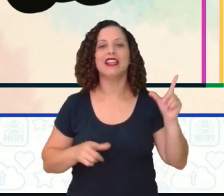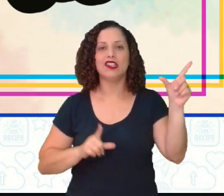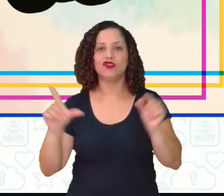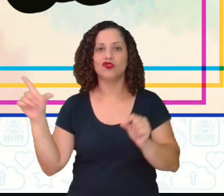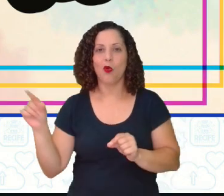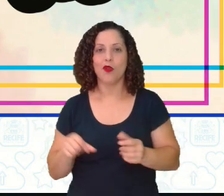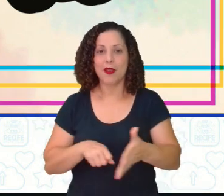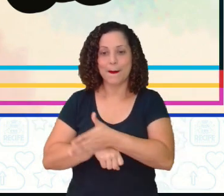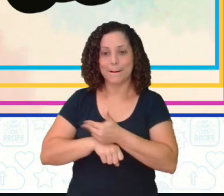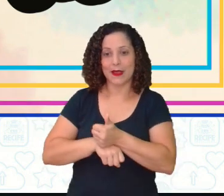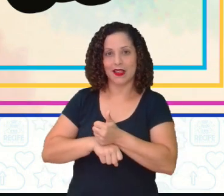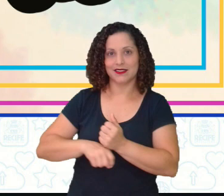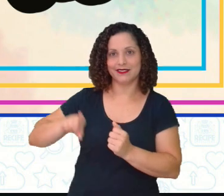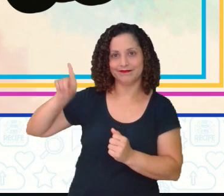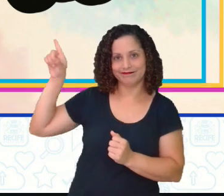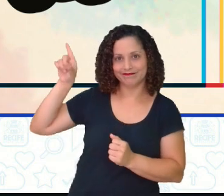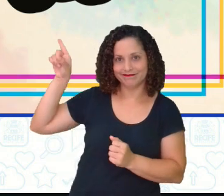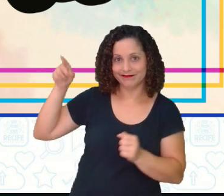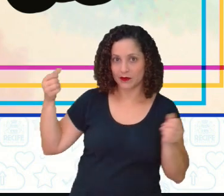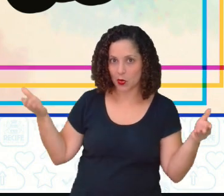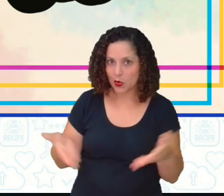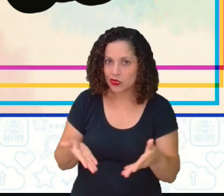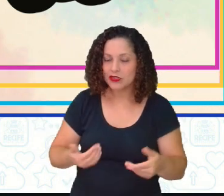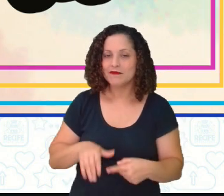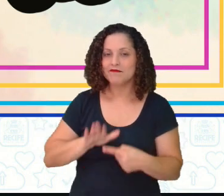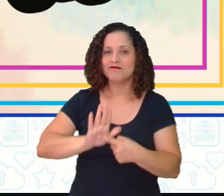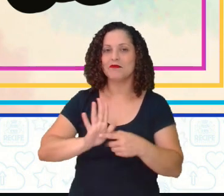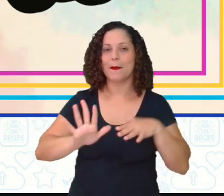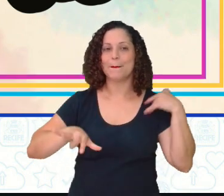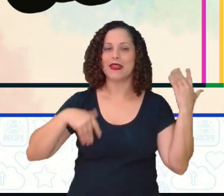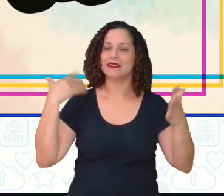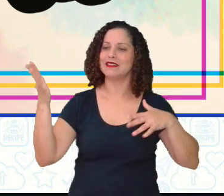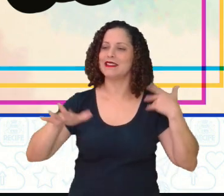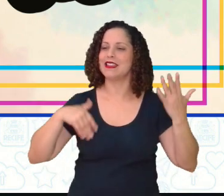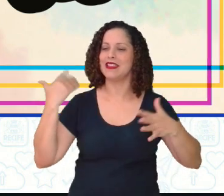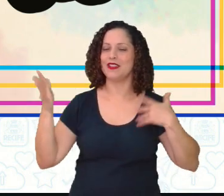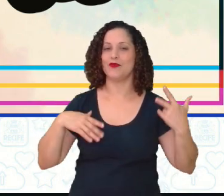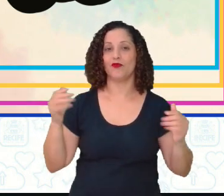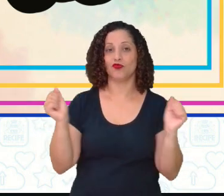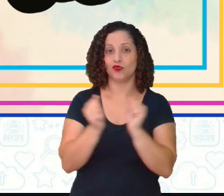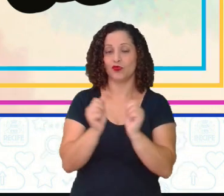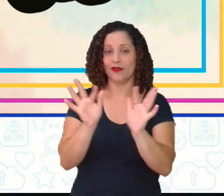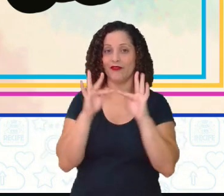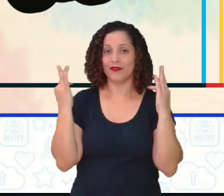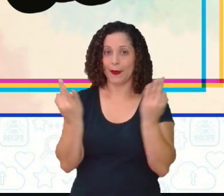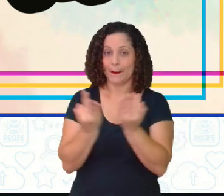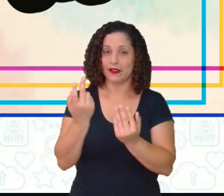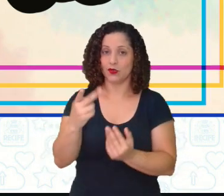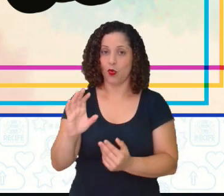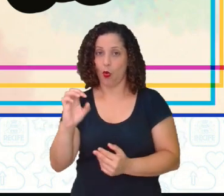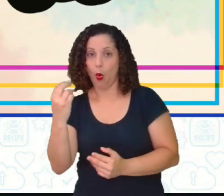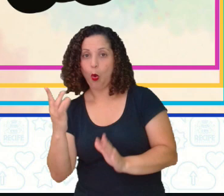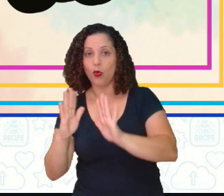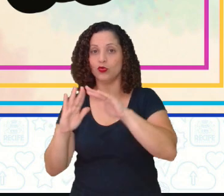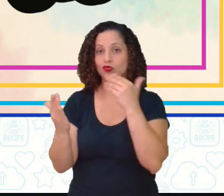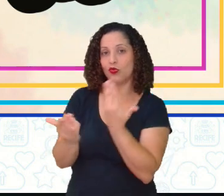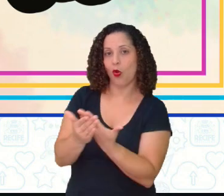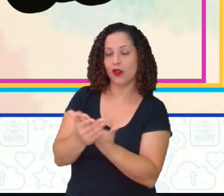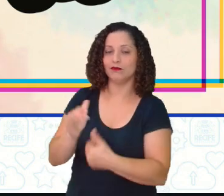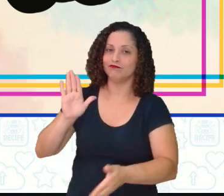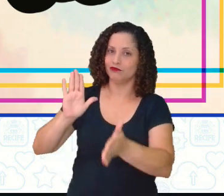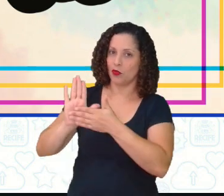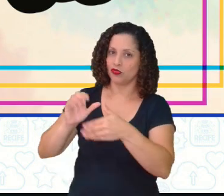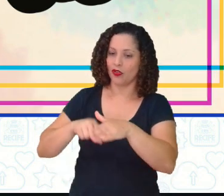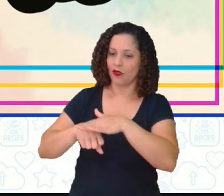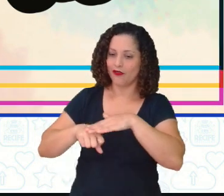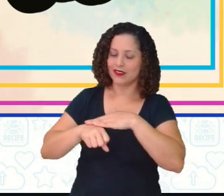praças apresentadas nesta aula e traçar um passeio em família ou em relação à sua escola. Então, a nossa proposta é, conversa